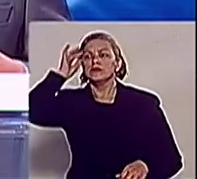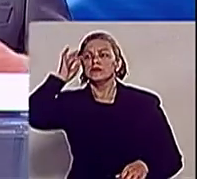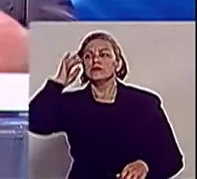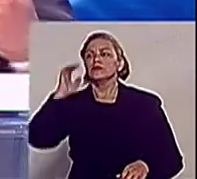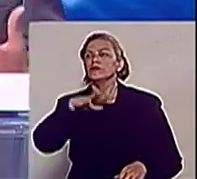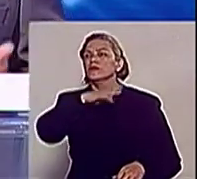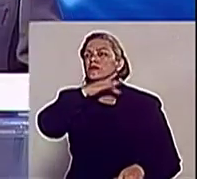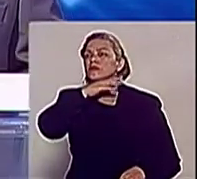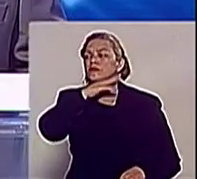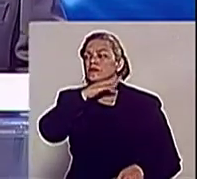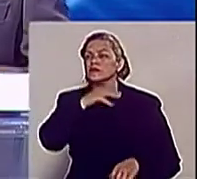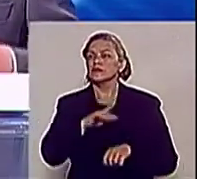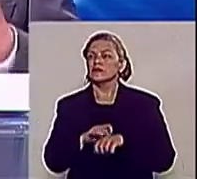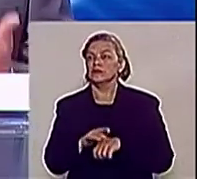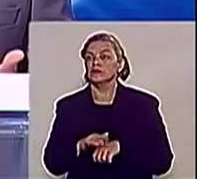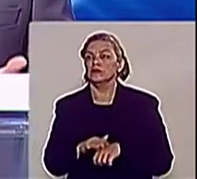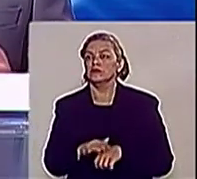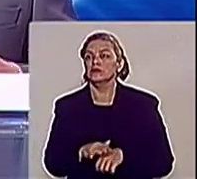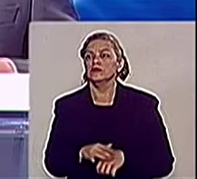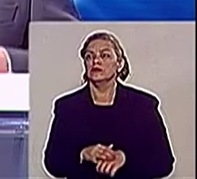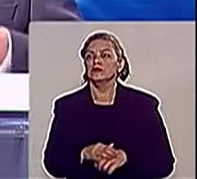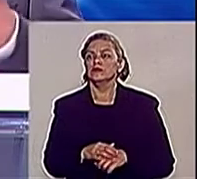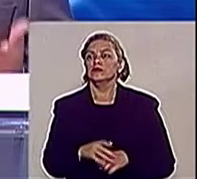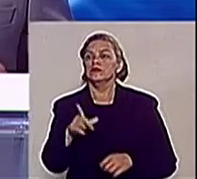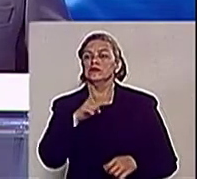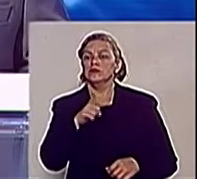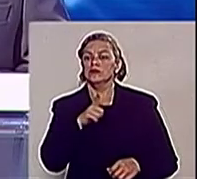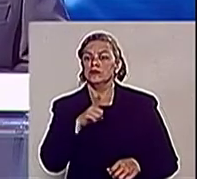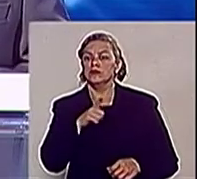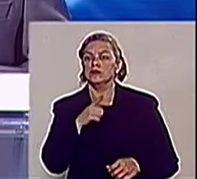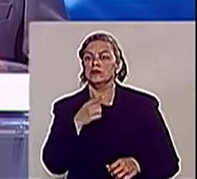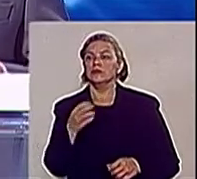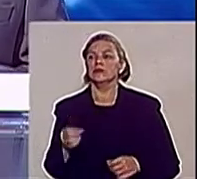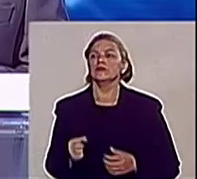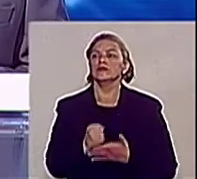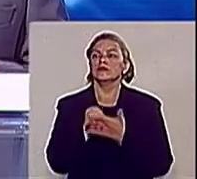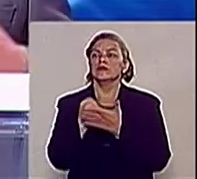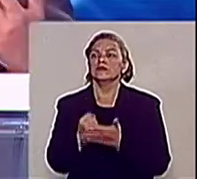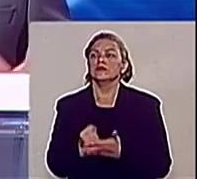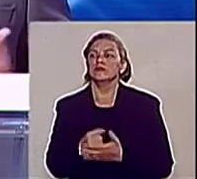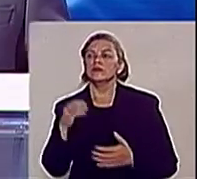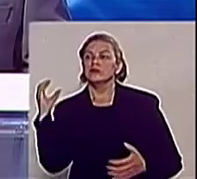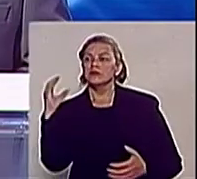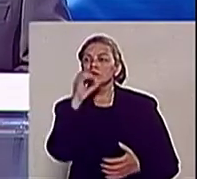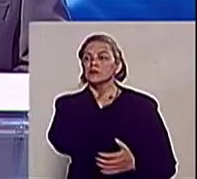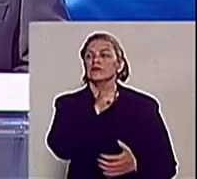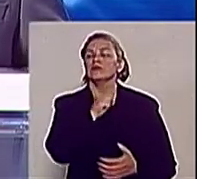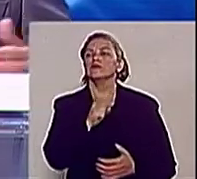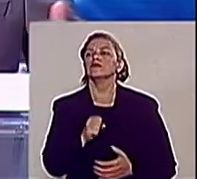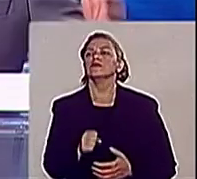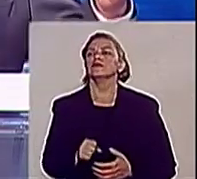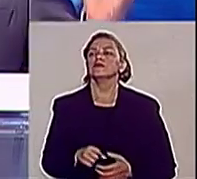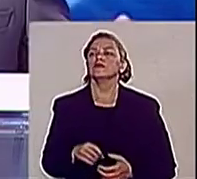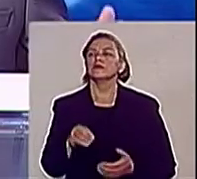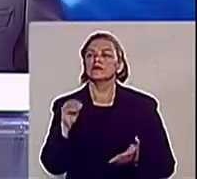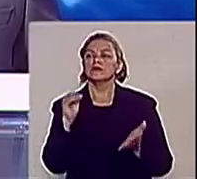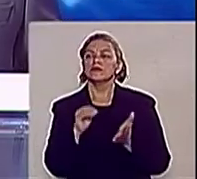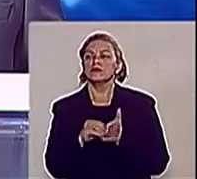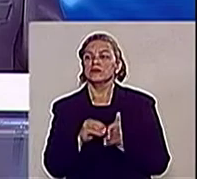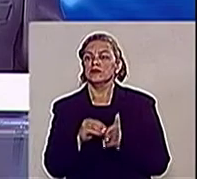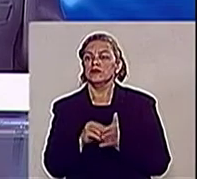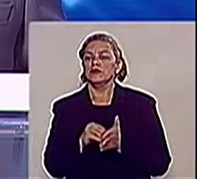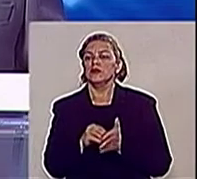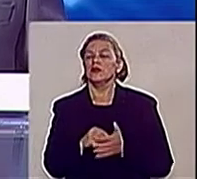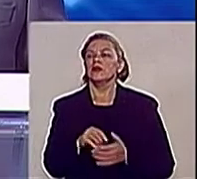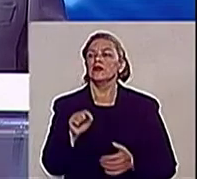estão tendo uma chance maior de recuperar, de não ter sequelas. Então, eu acho que é muita falta de sensibilidade. 16 anos